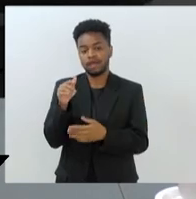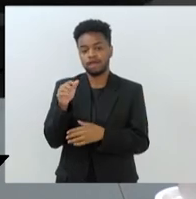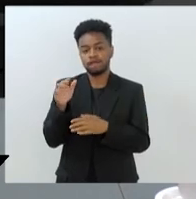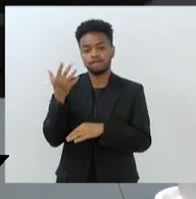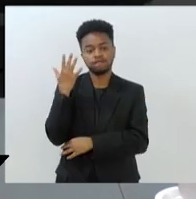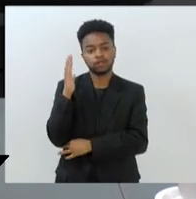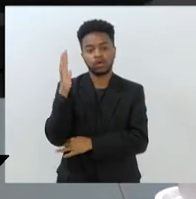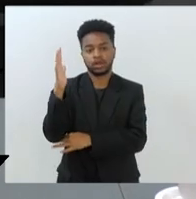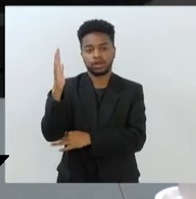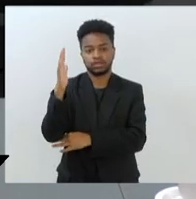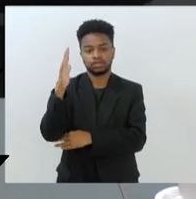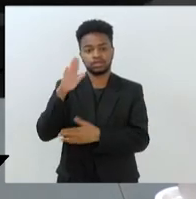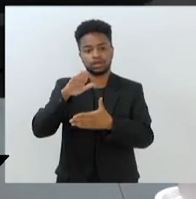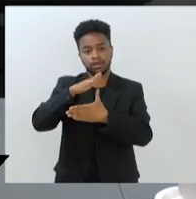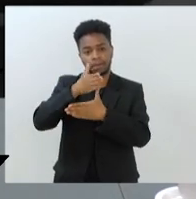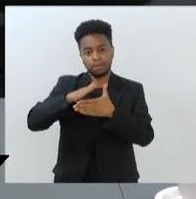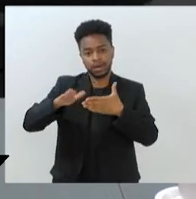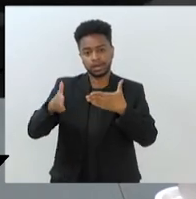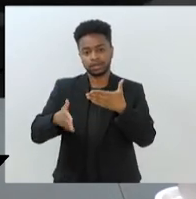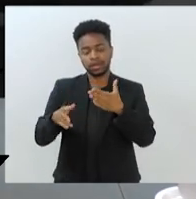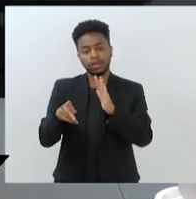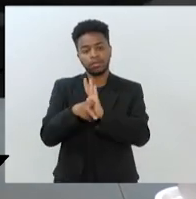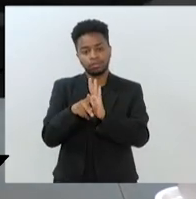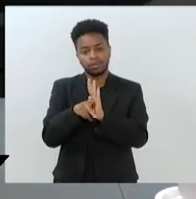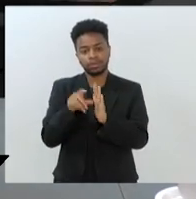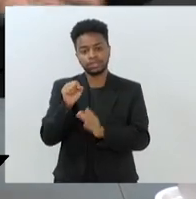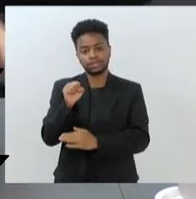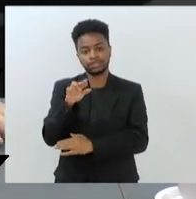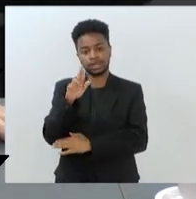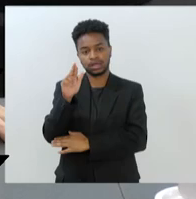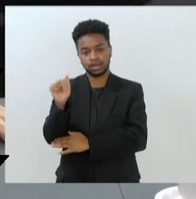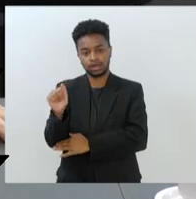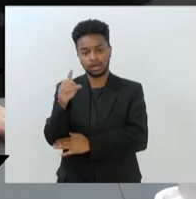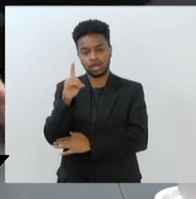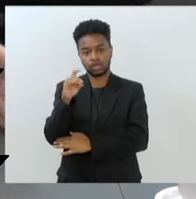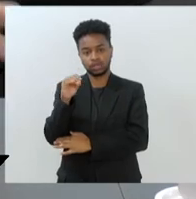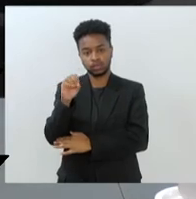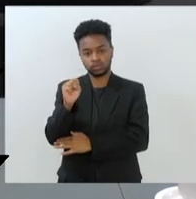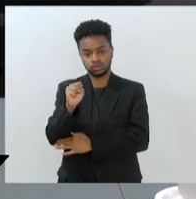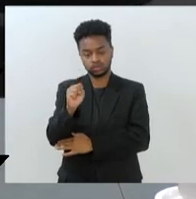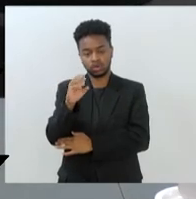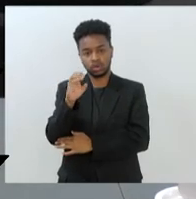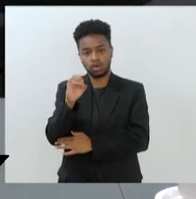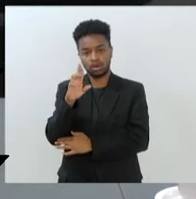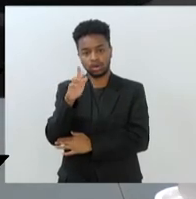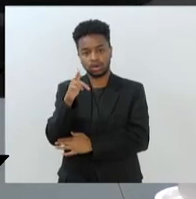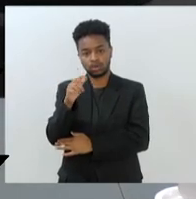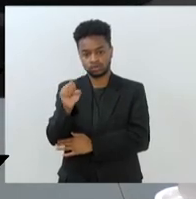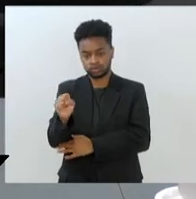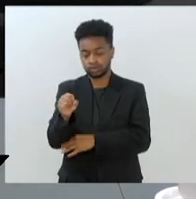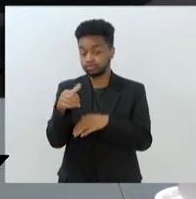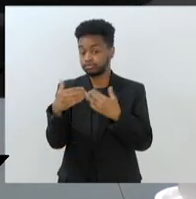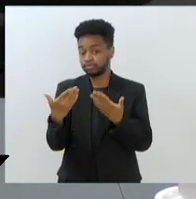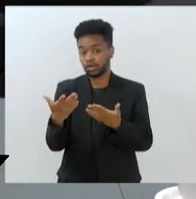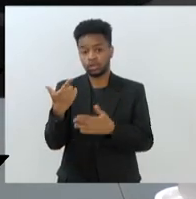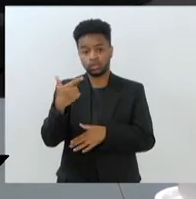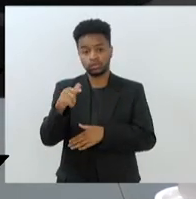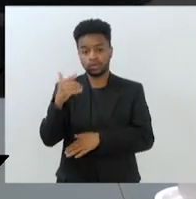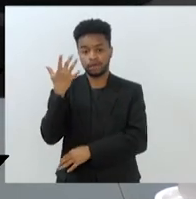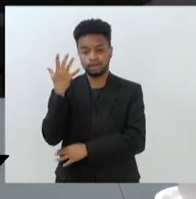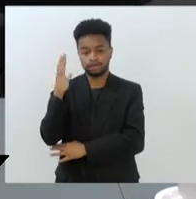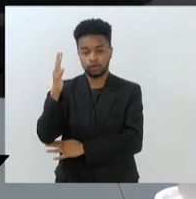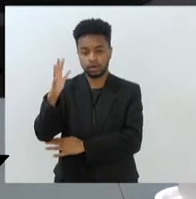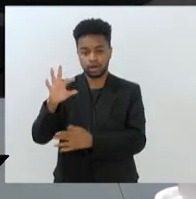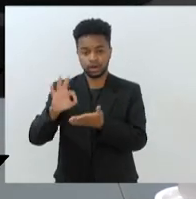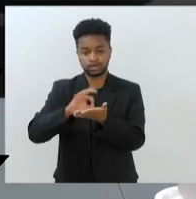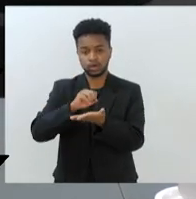de Mata Atlântica da Serra dos Órgãos, né? Não existe para a floresta, em termos de cadastro,